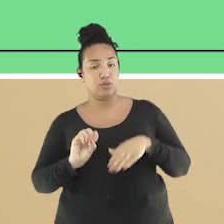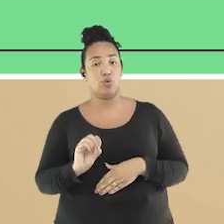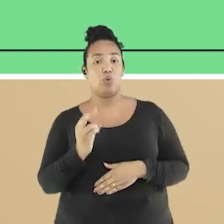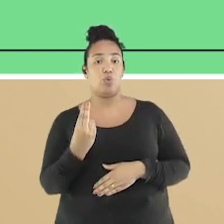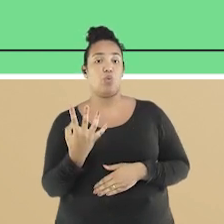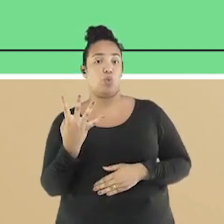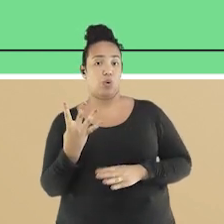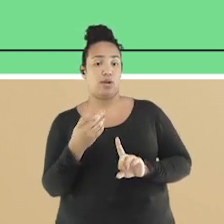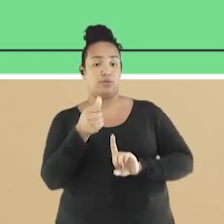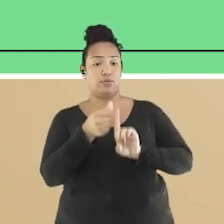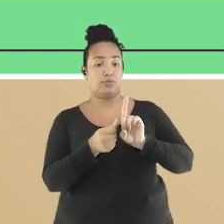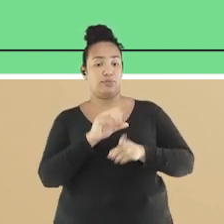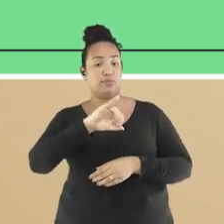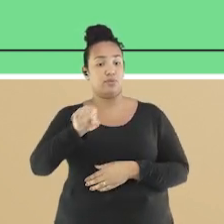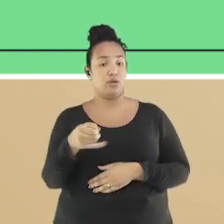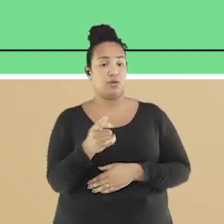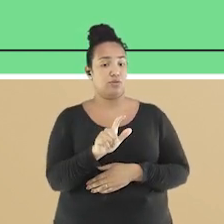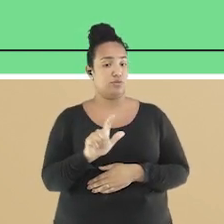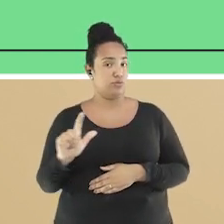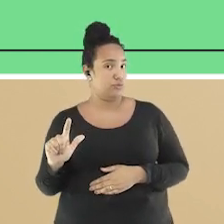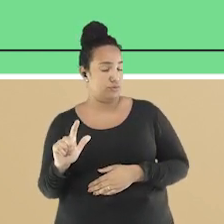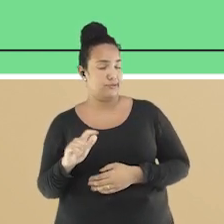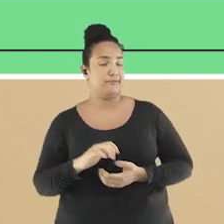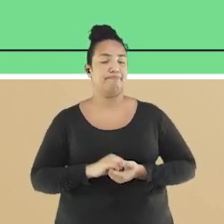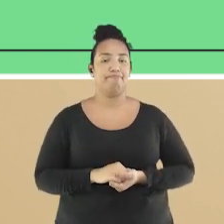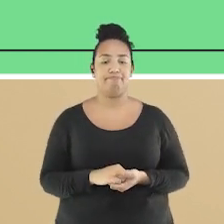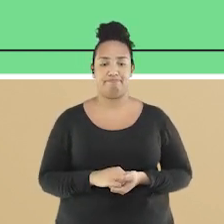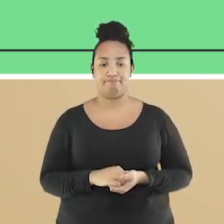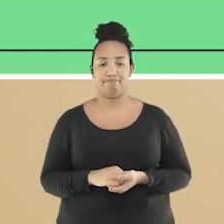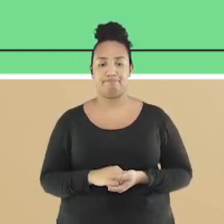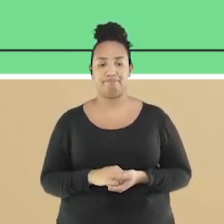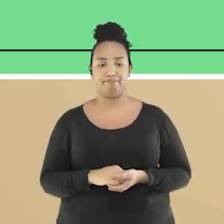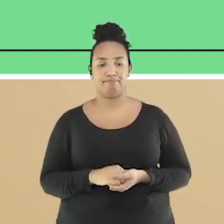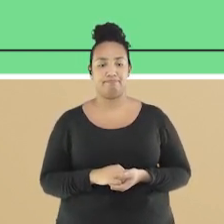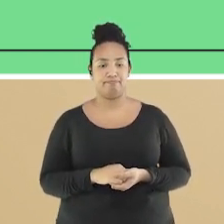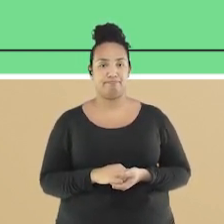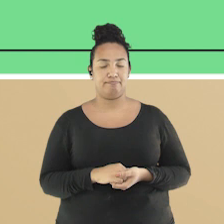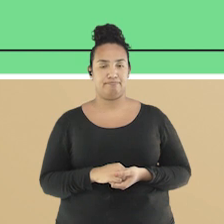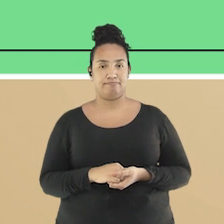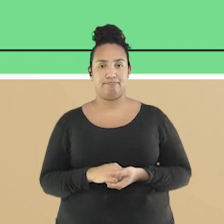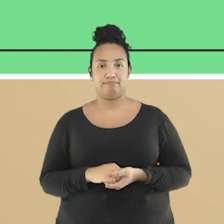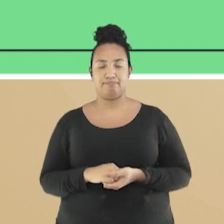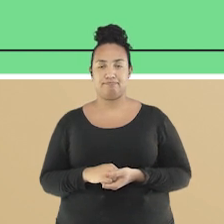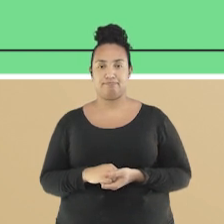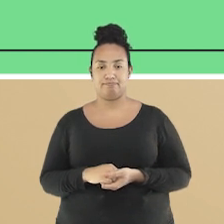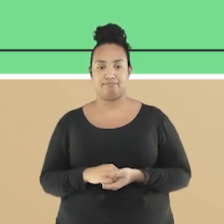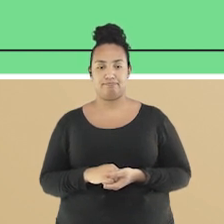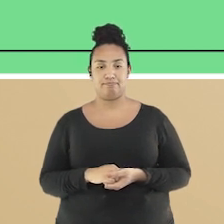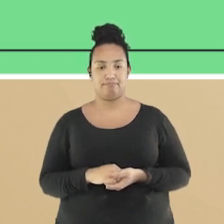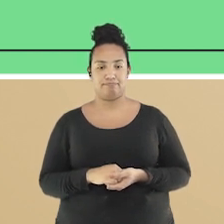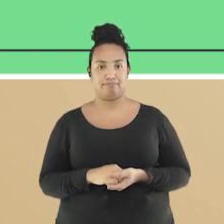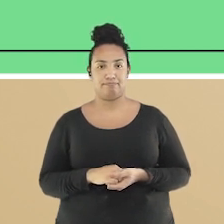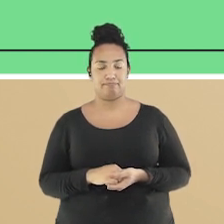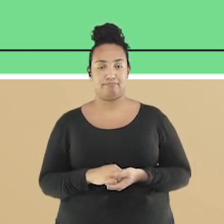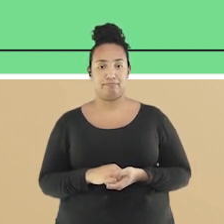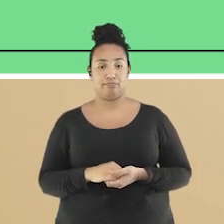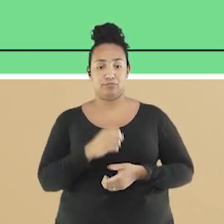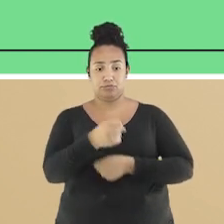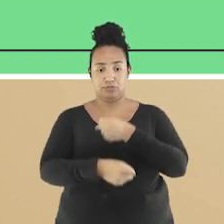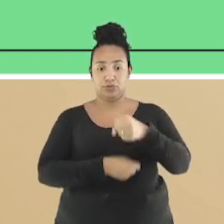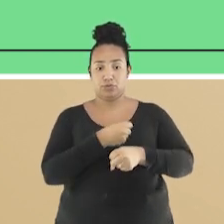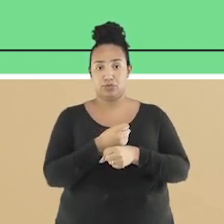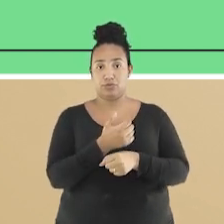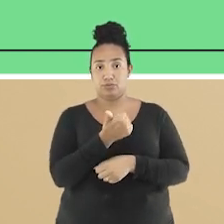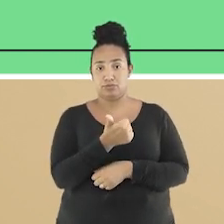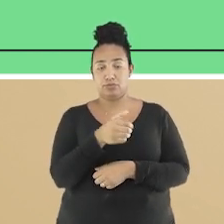de julho, has been a federal holiday in the United States since 1941. Tem sido um feriado